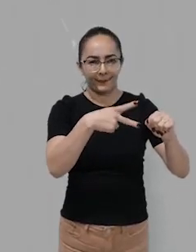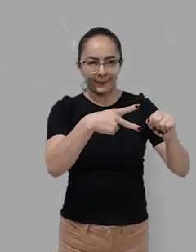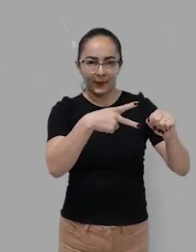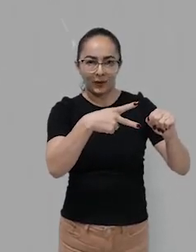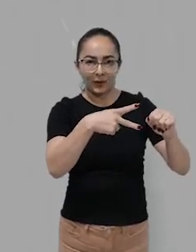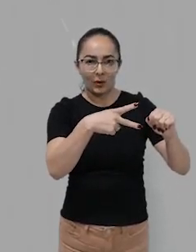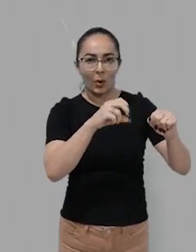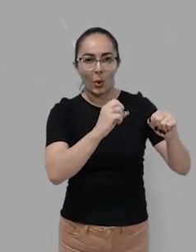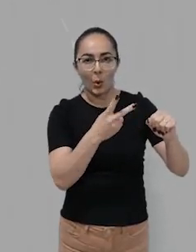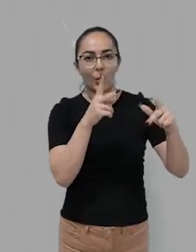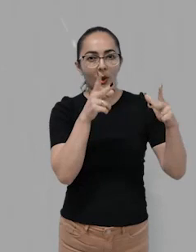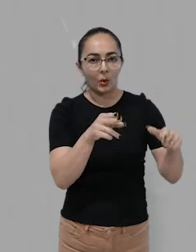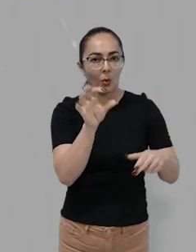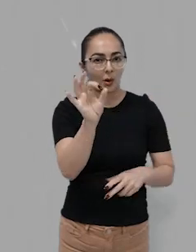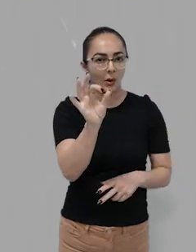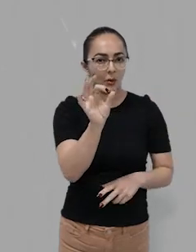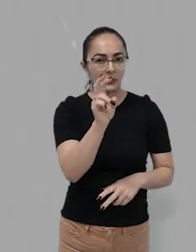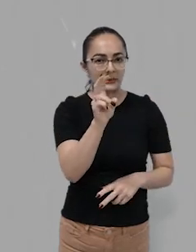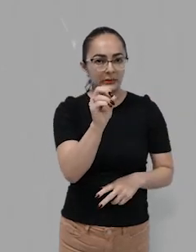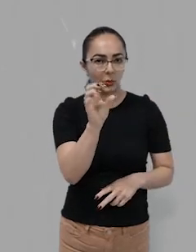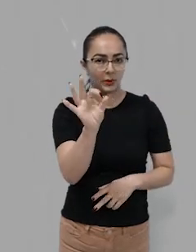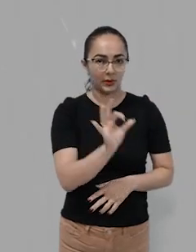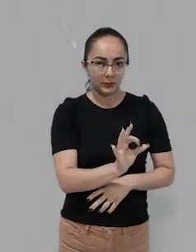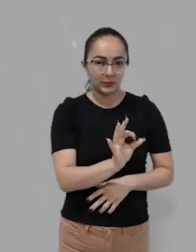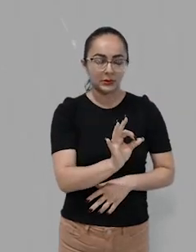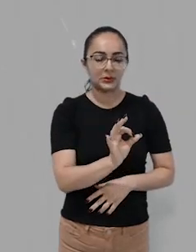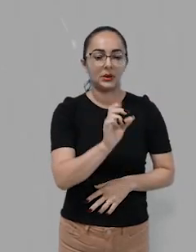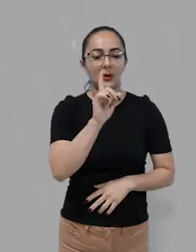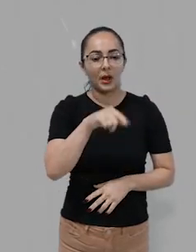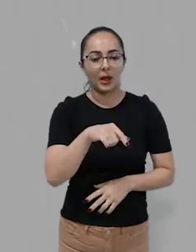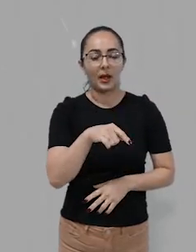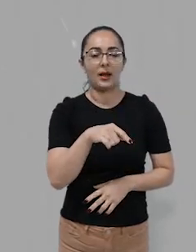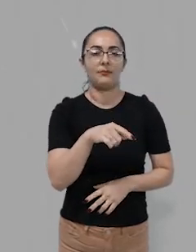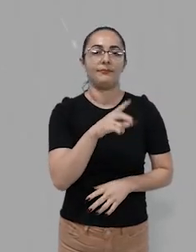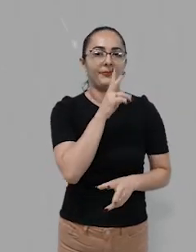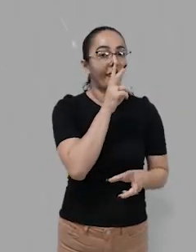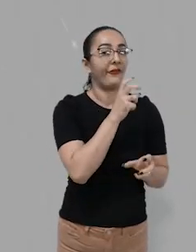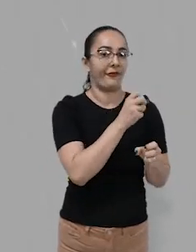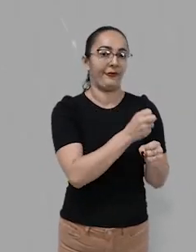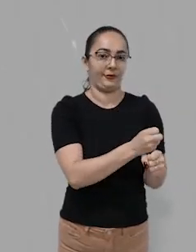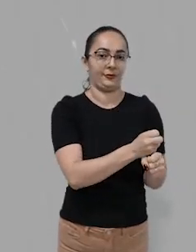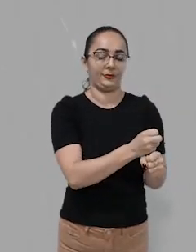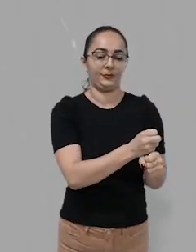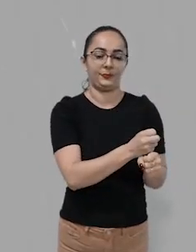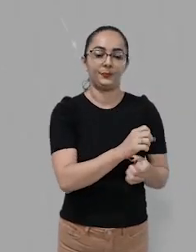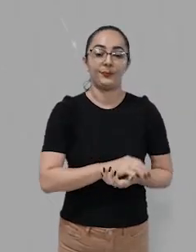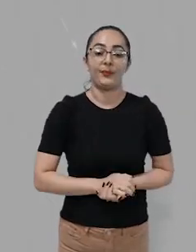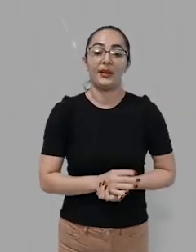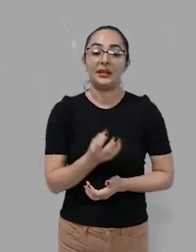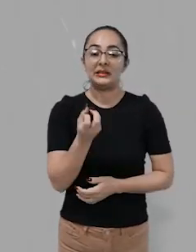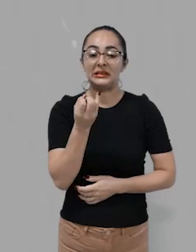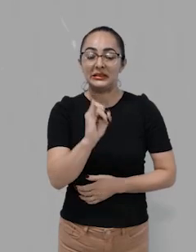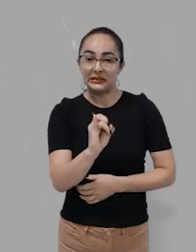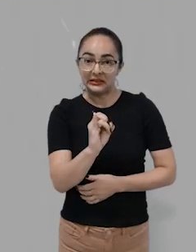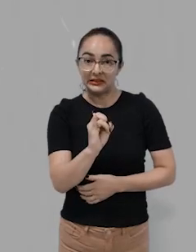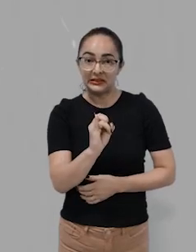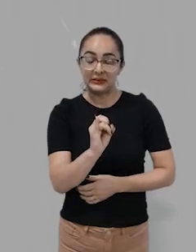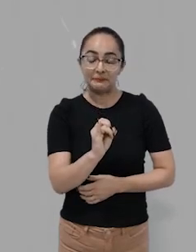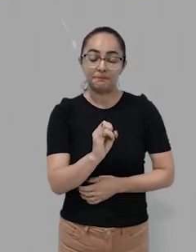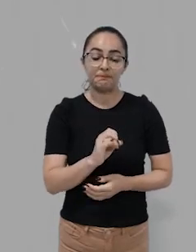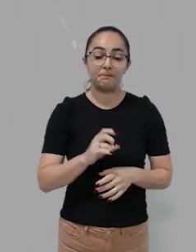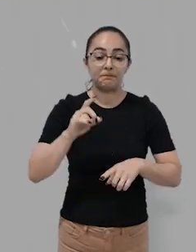íons H+, então esse ácido é classificado como um ácido forte. Se essa